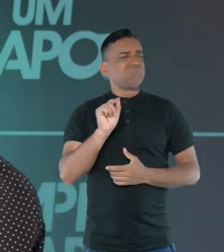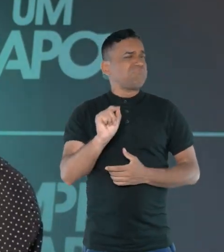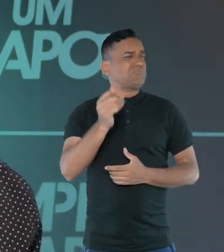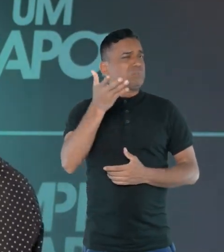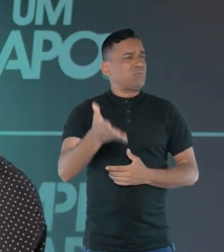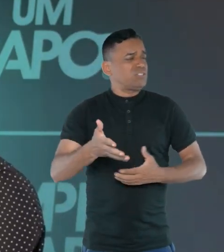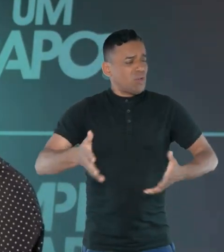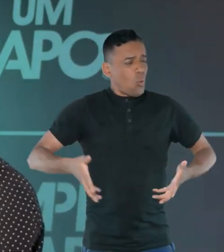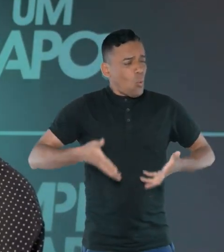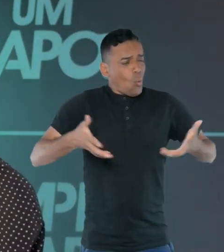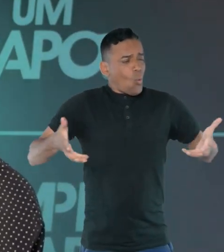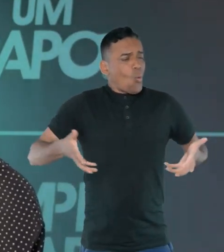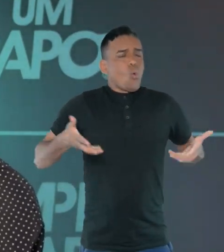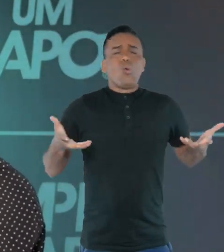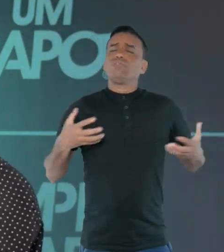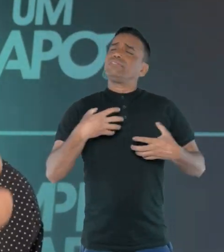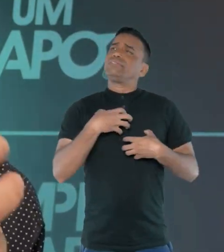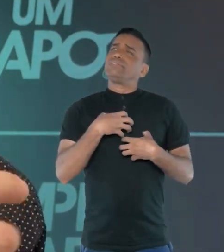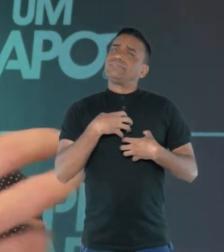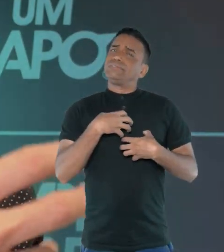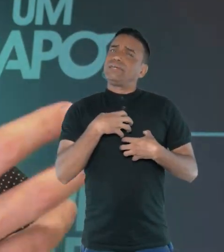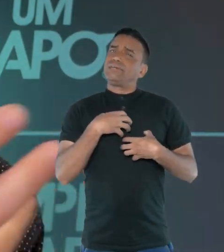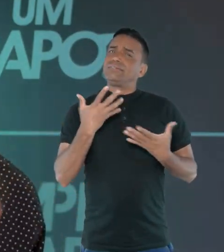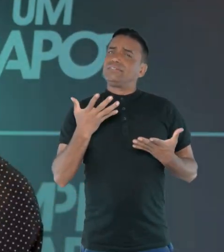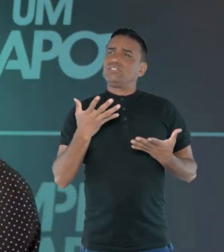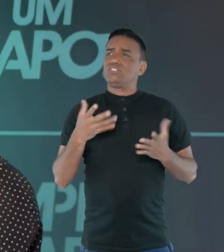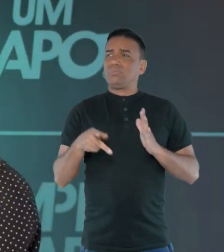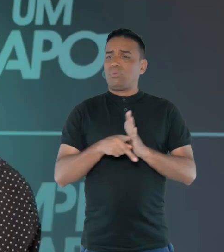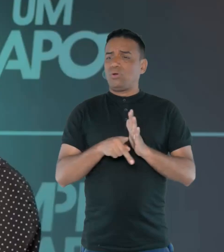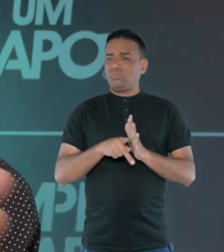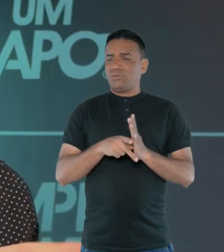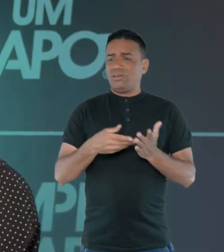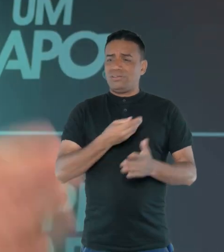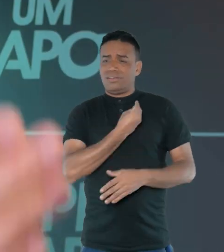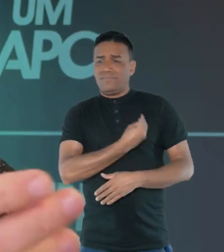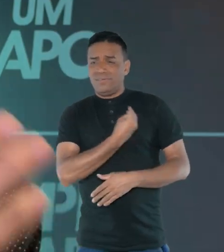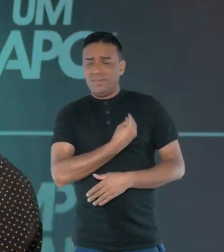tão inspirador, né, nesse cessar da vida, né,